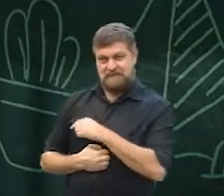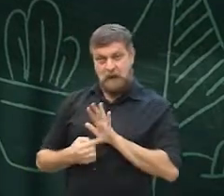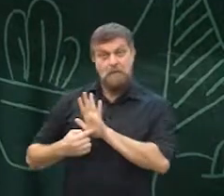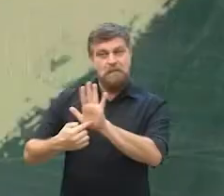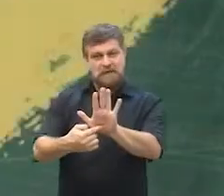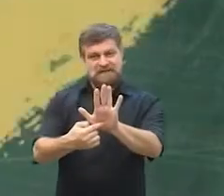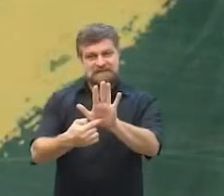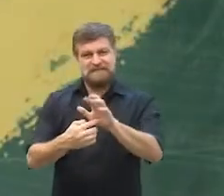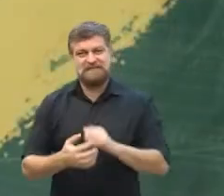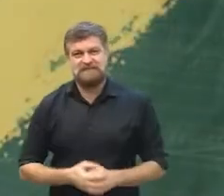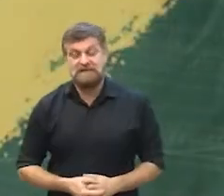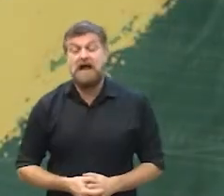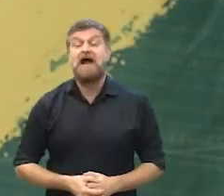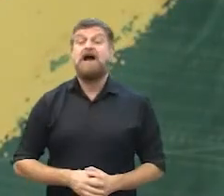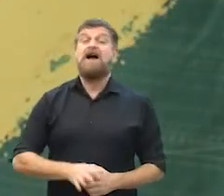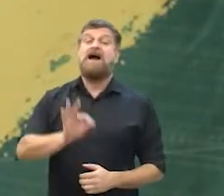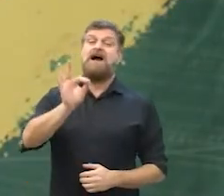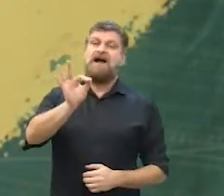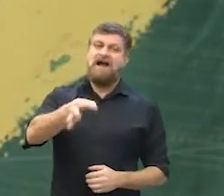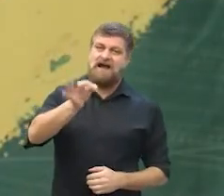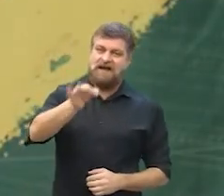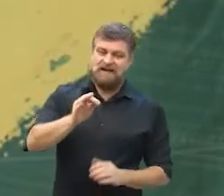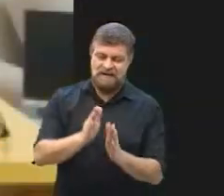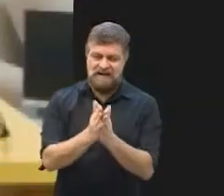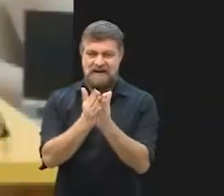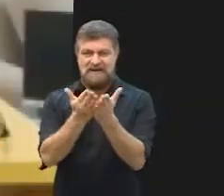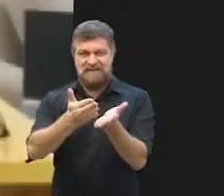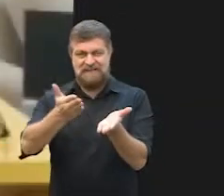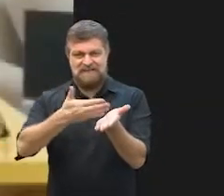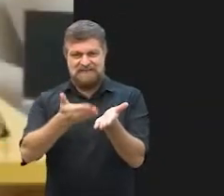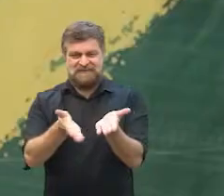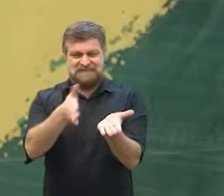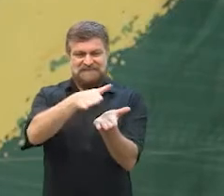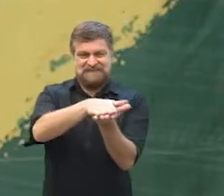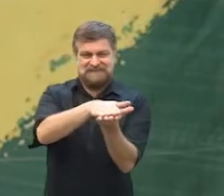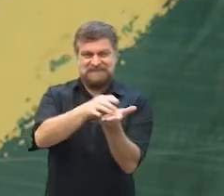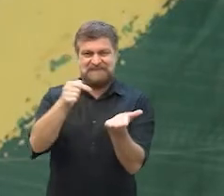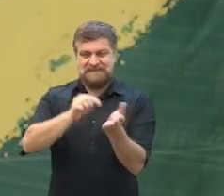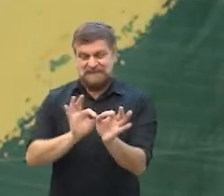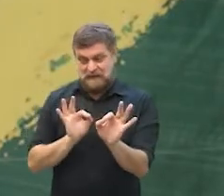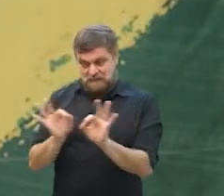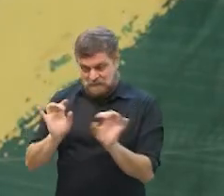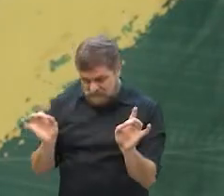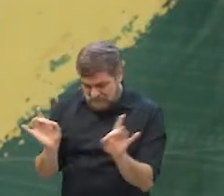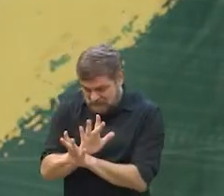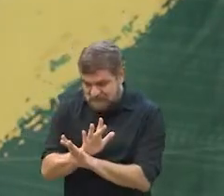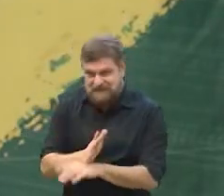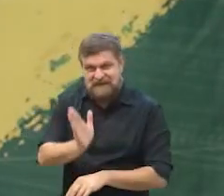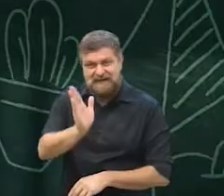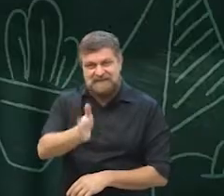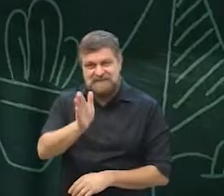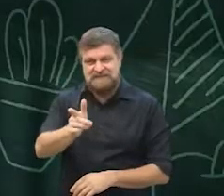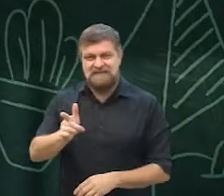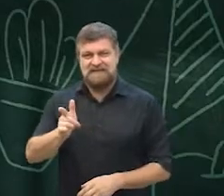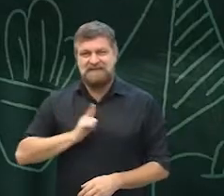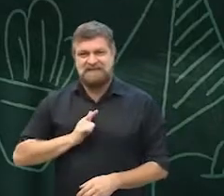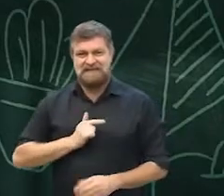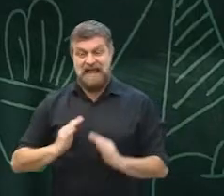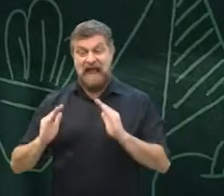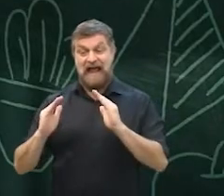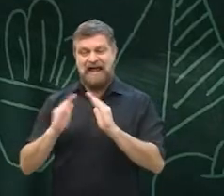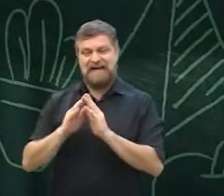aí, ó. Tá aqui o livro. Tá preparado, tá na agulha aí. Ó, que legal. Então aqui, A Casa